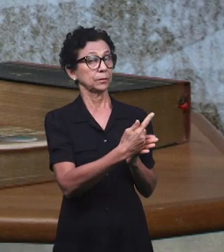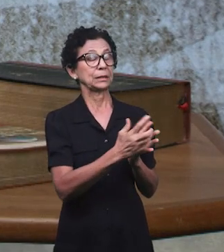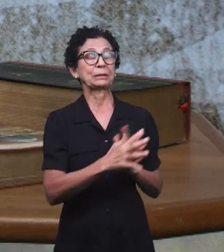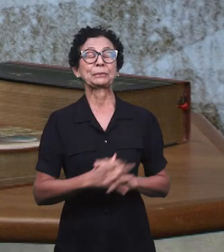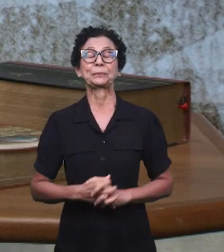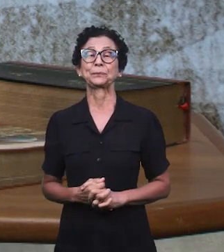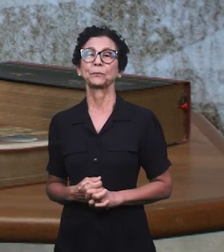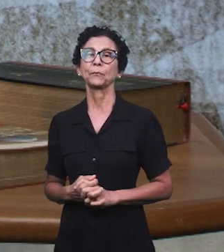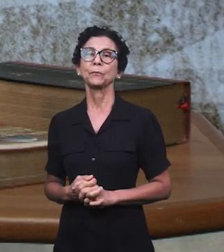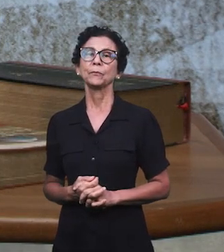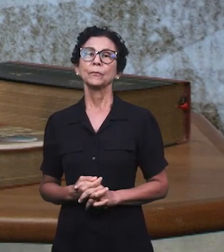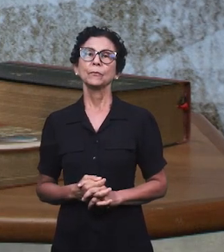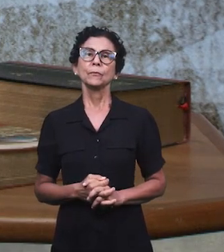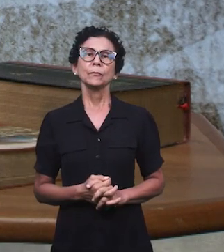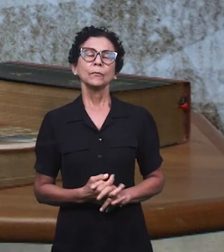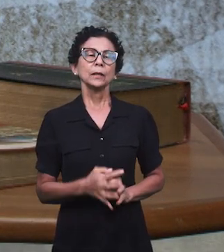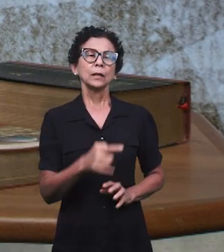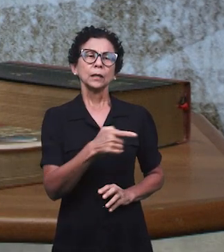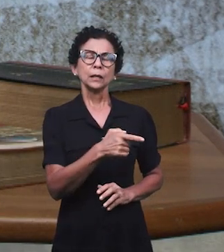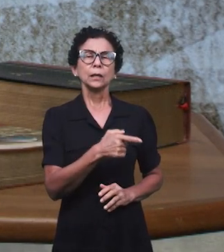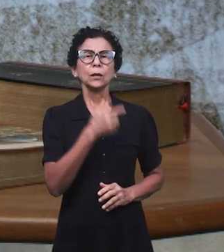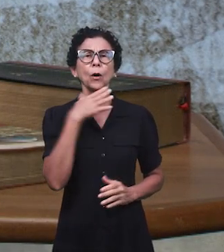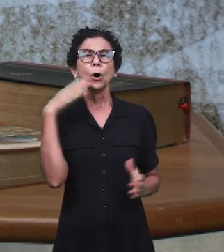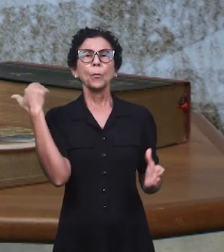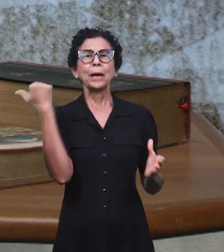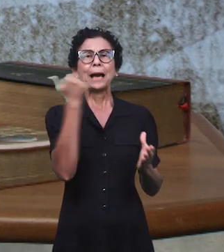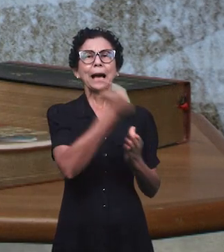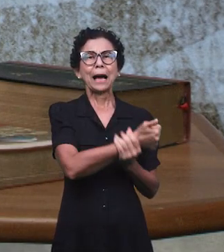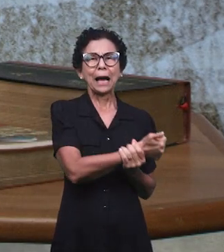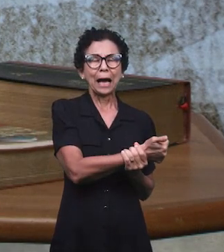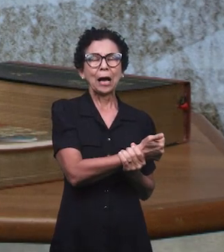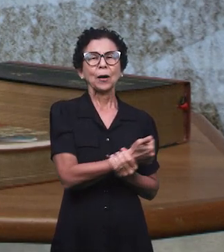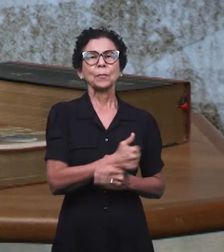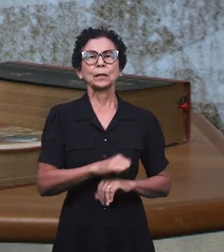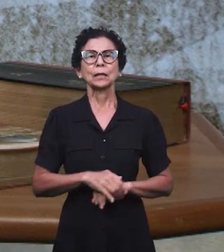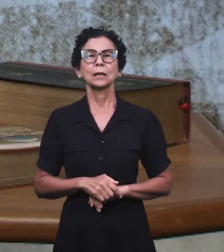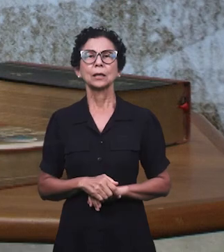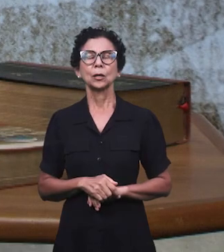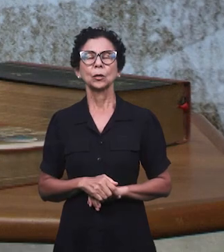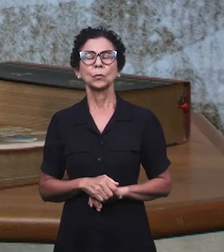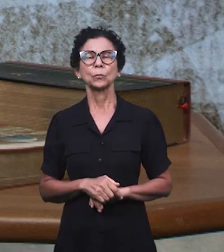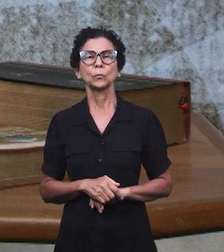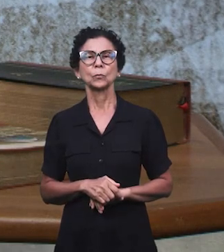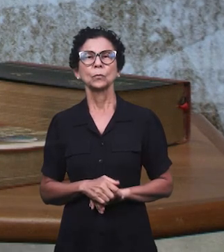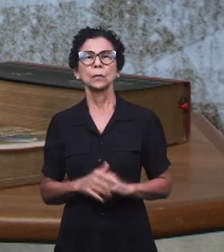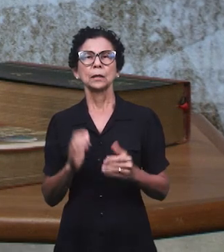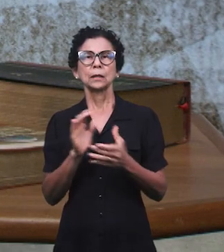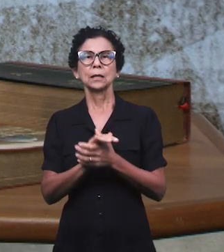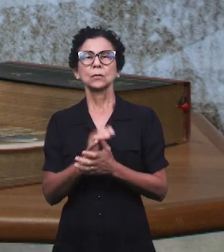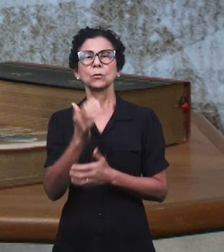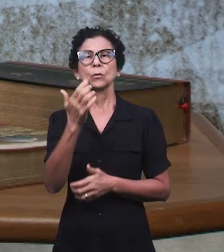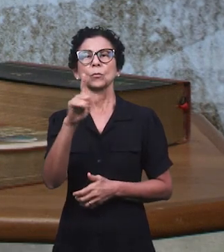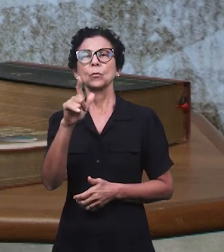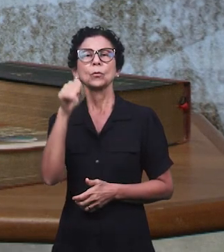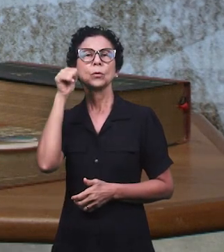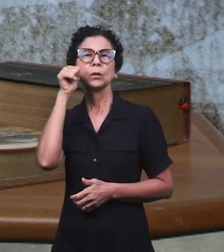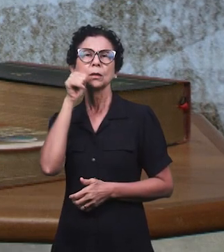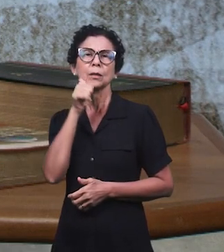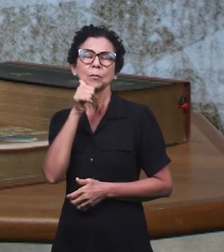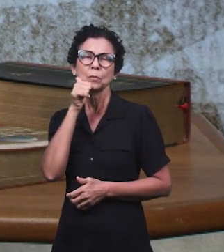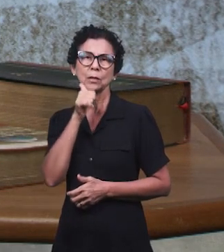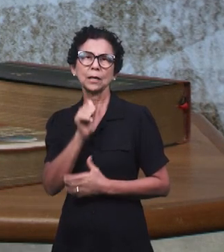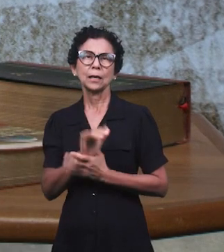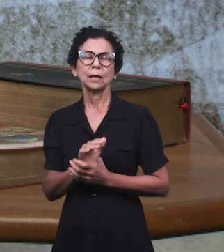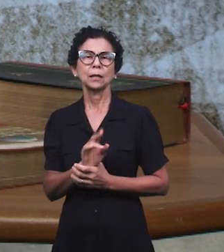E Abraão tomou outra mulher, e o seu nome era Quetura. E gerou-lhe Zinrã, e Joquizã,